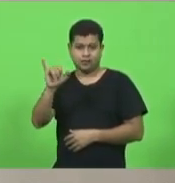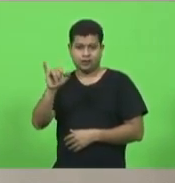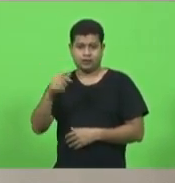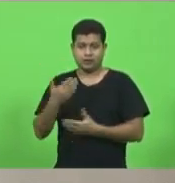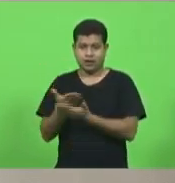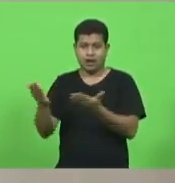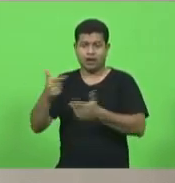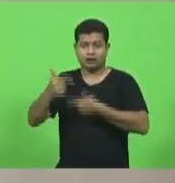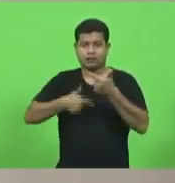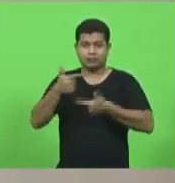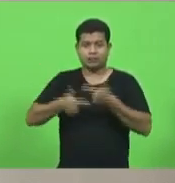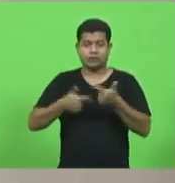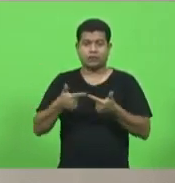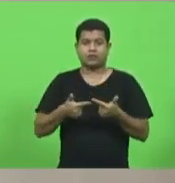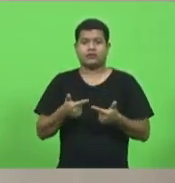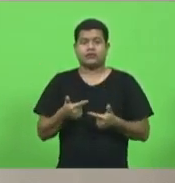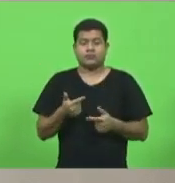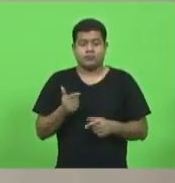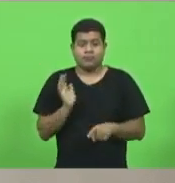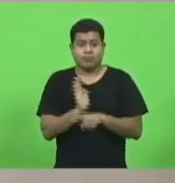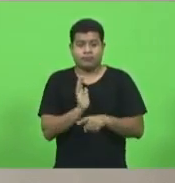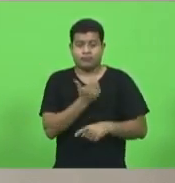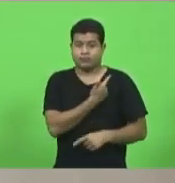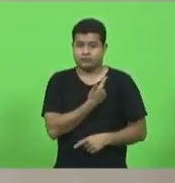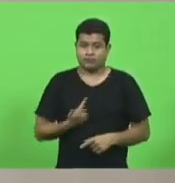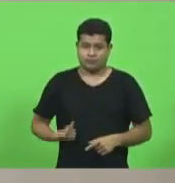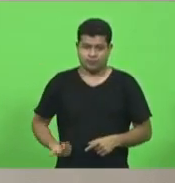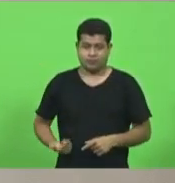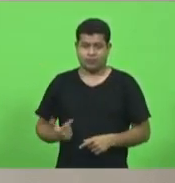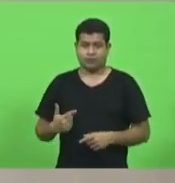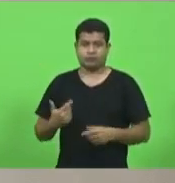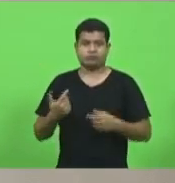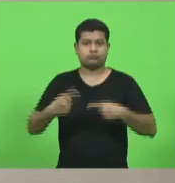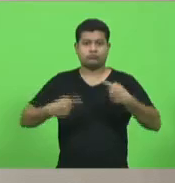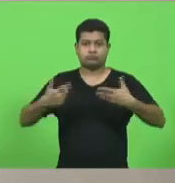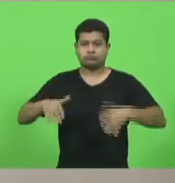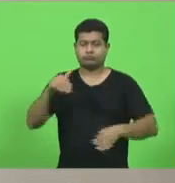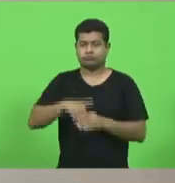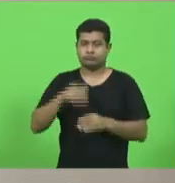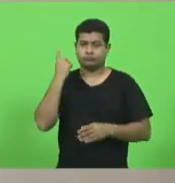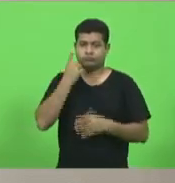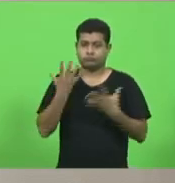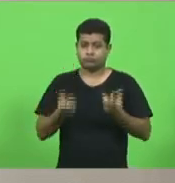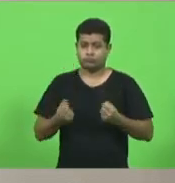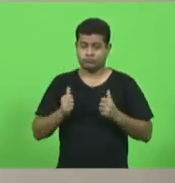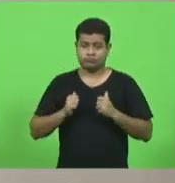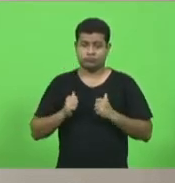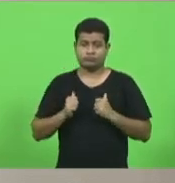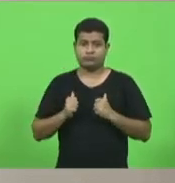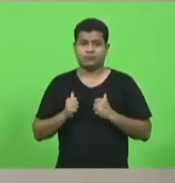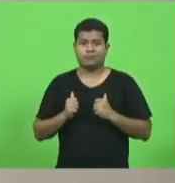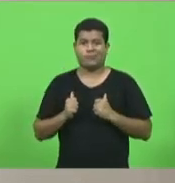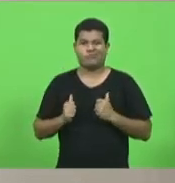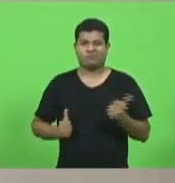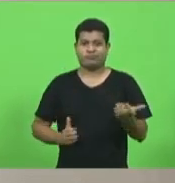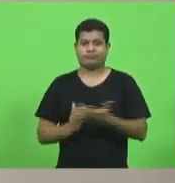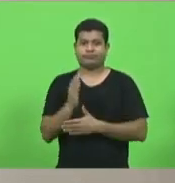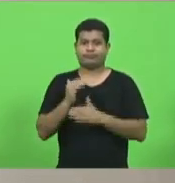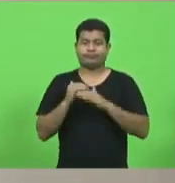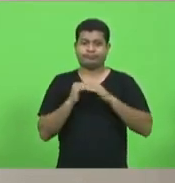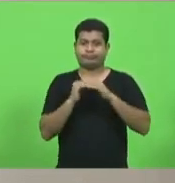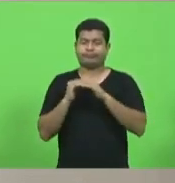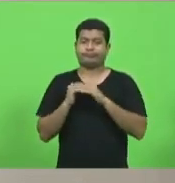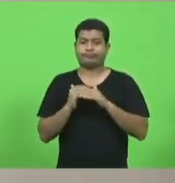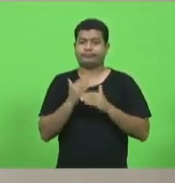serviços. Em discussão. Não havendo quem queira discutir em votação, deputados que aprovam, permaneçam como se encontra. Aprovado por